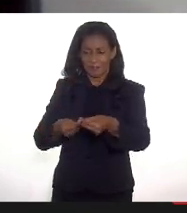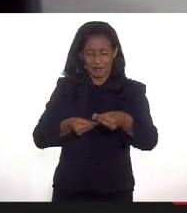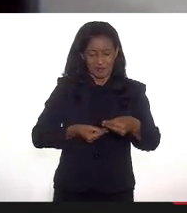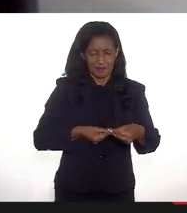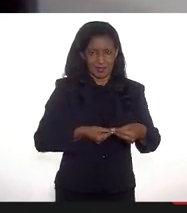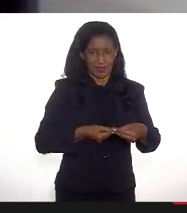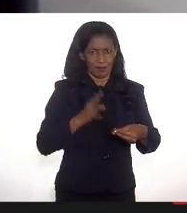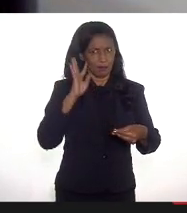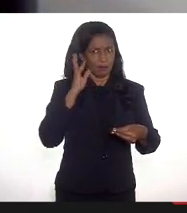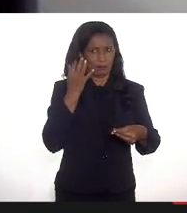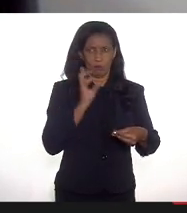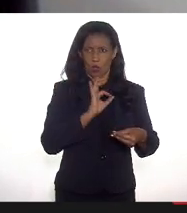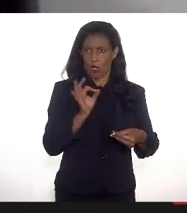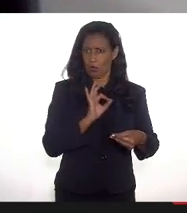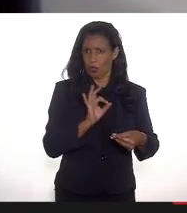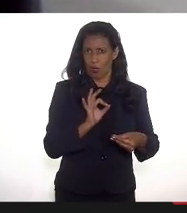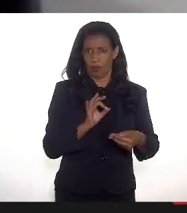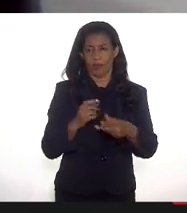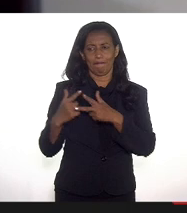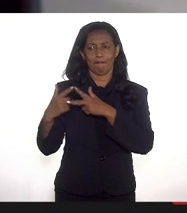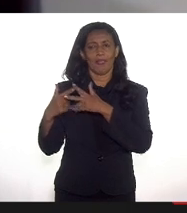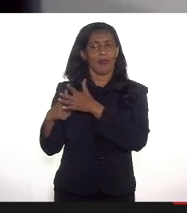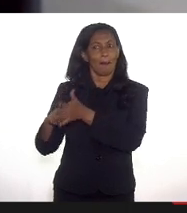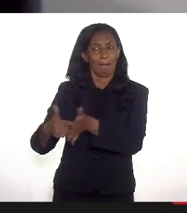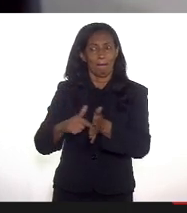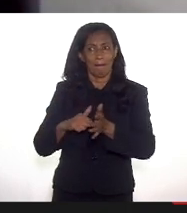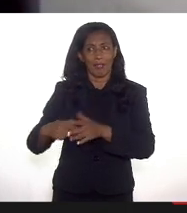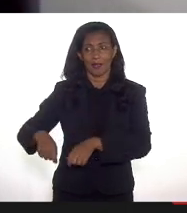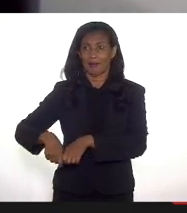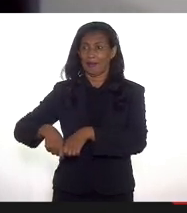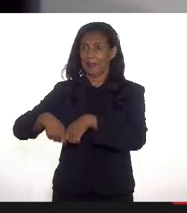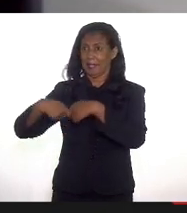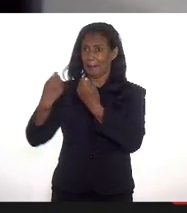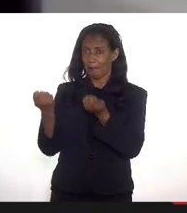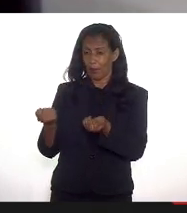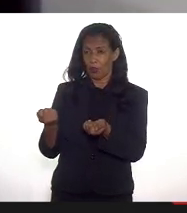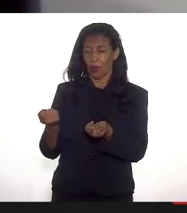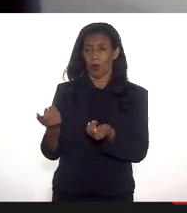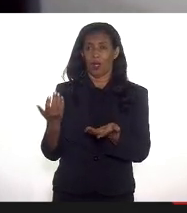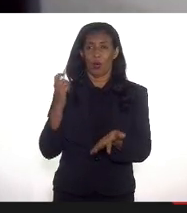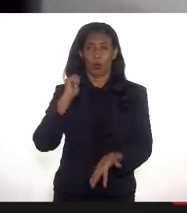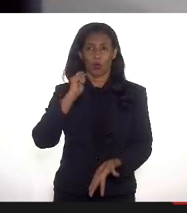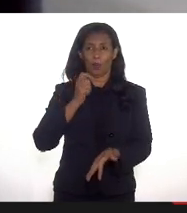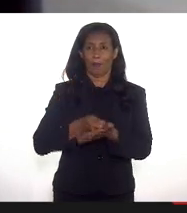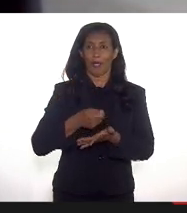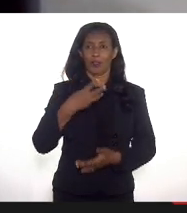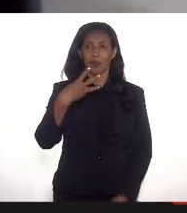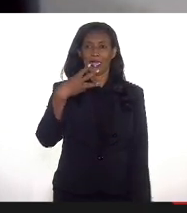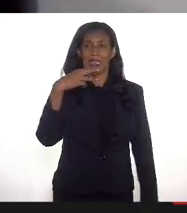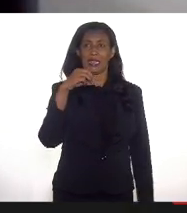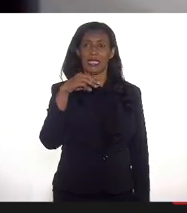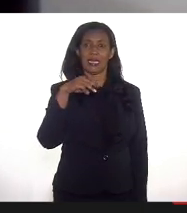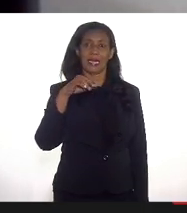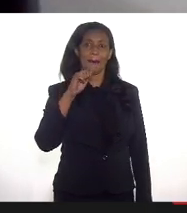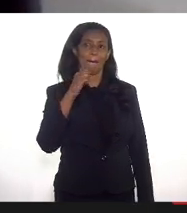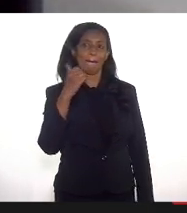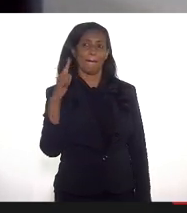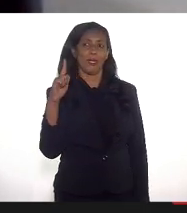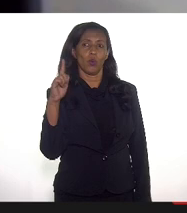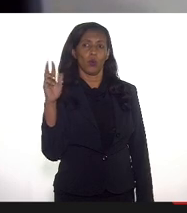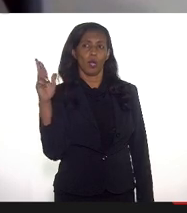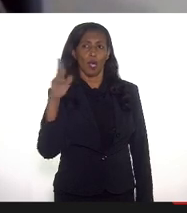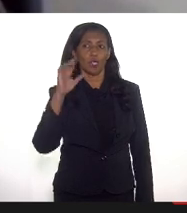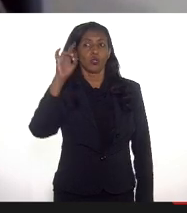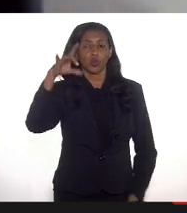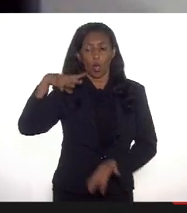Tá? A máquina quebrou, eu só posso 17.600, estava dando 30 mil reais só para fazer o material impresso